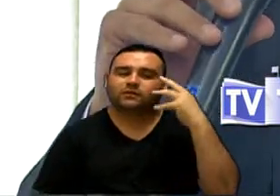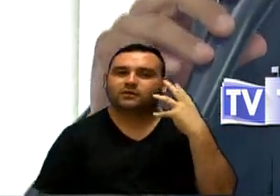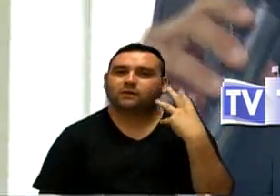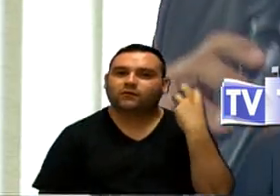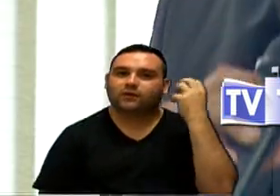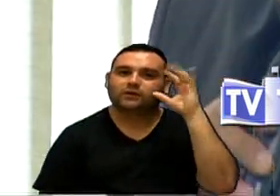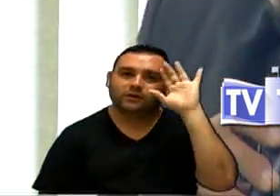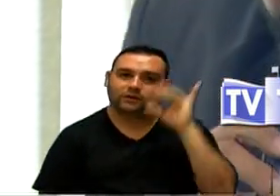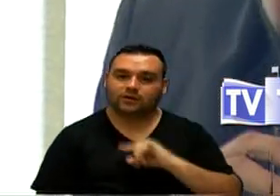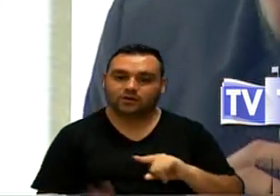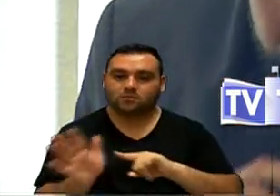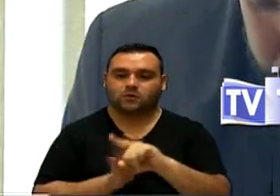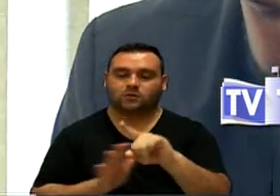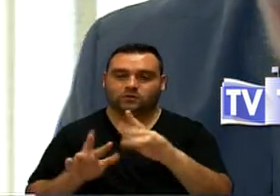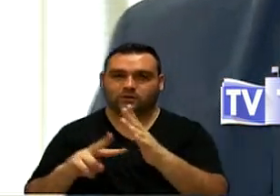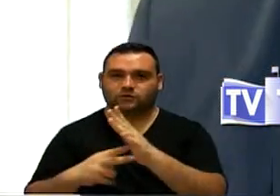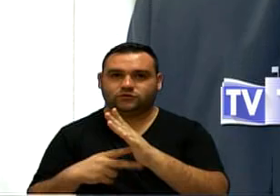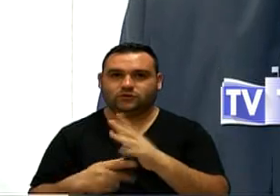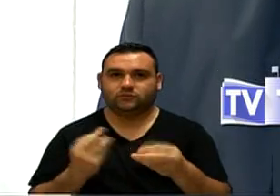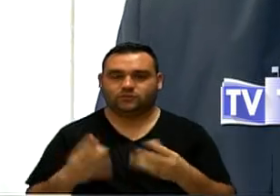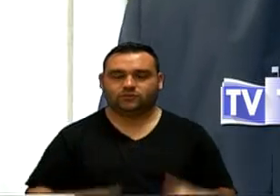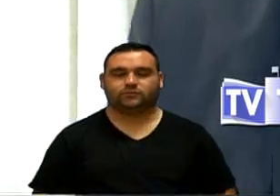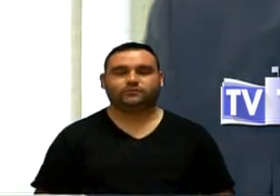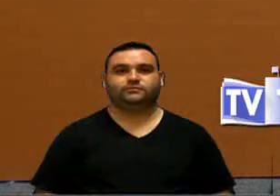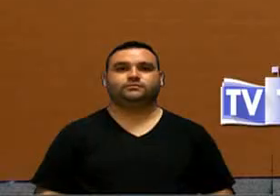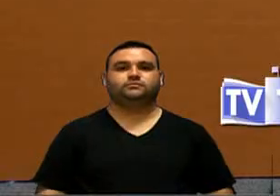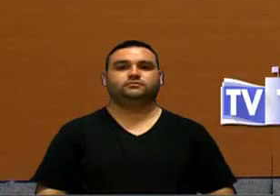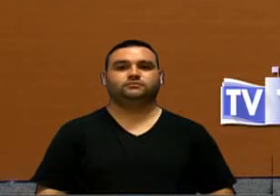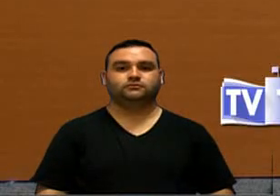na sequência também consultar aqui o sindicato.